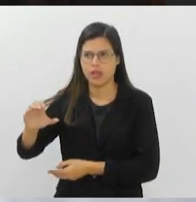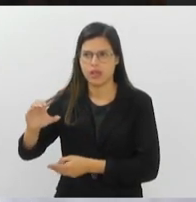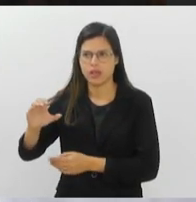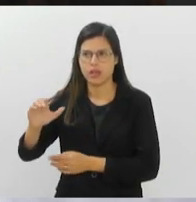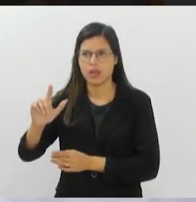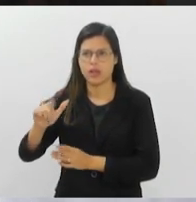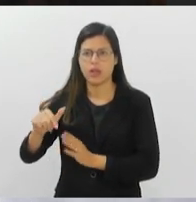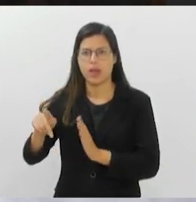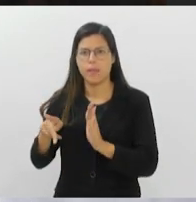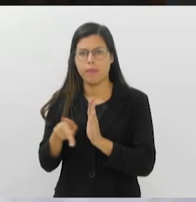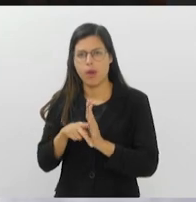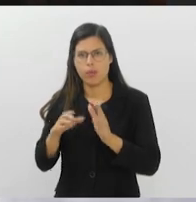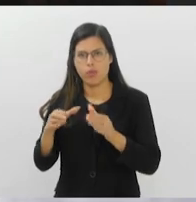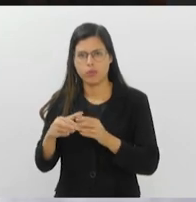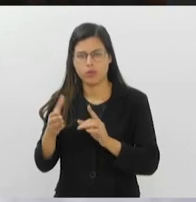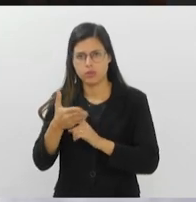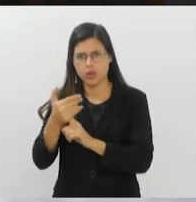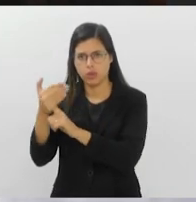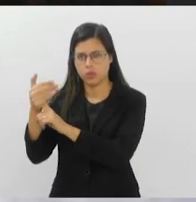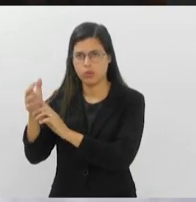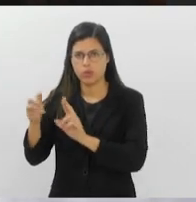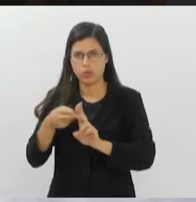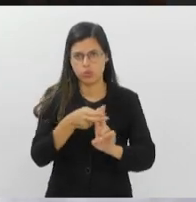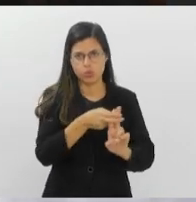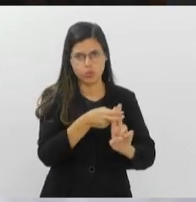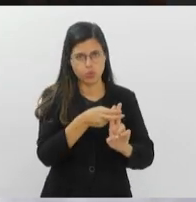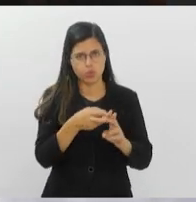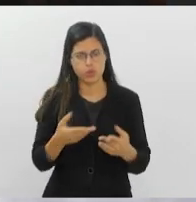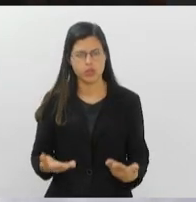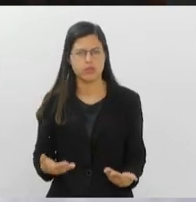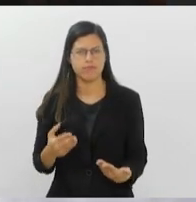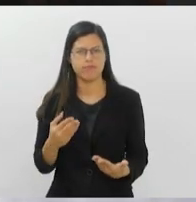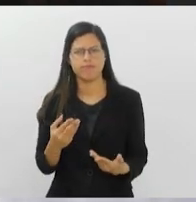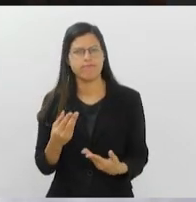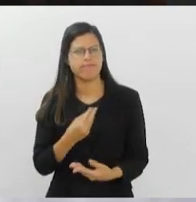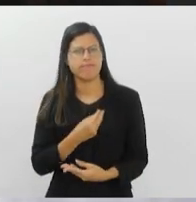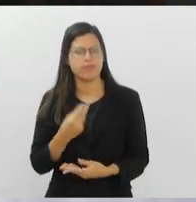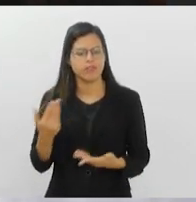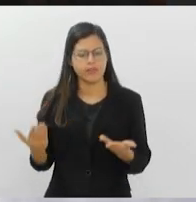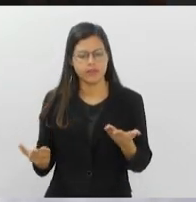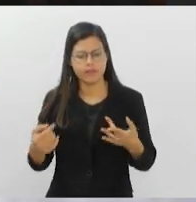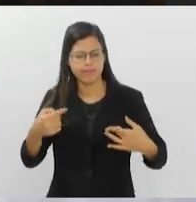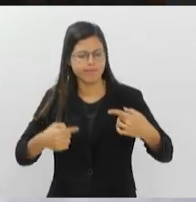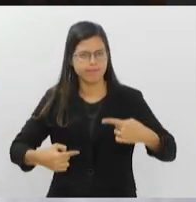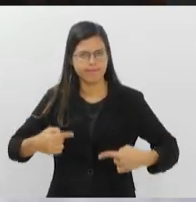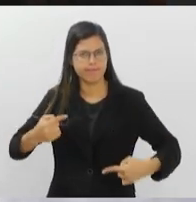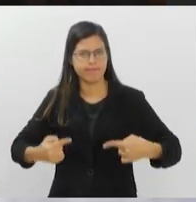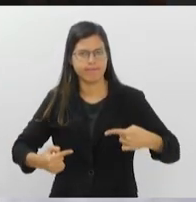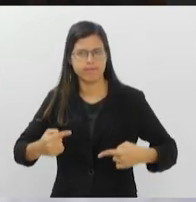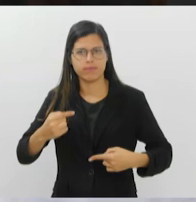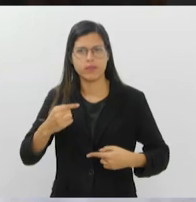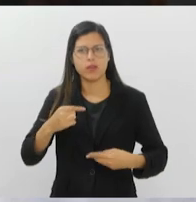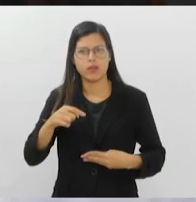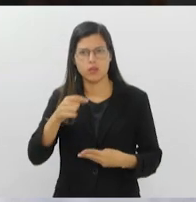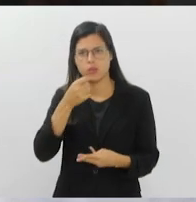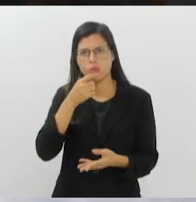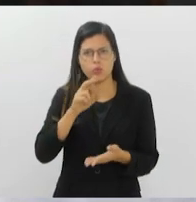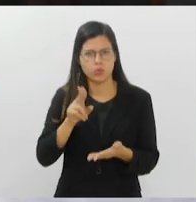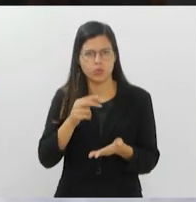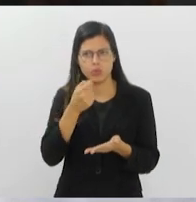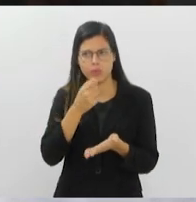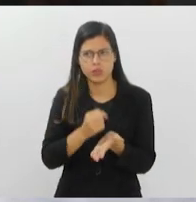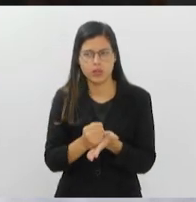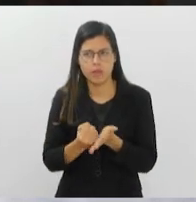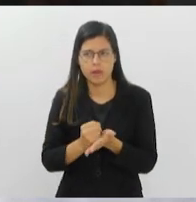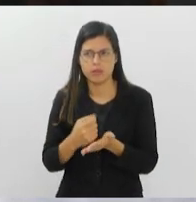SUS, que diz aquilo que vai ser incorporado ao SUS. A gente vive essa contradição com relação aos medicamentos à base de cannabis, e aí a gente tem